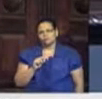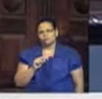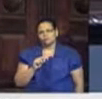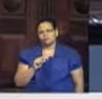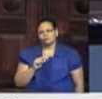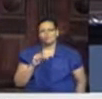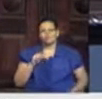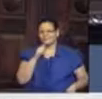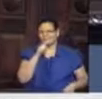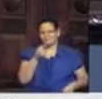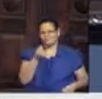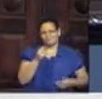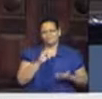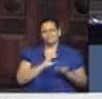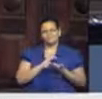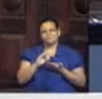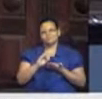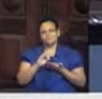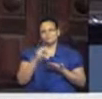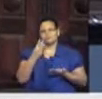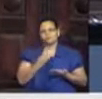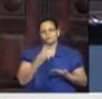correspondente alíquota de